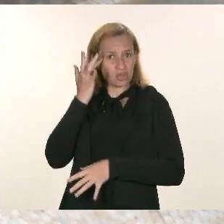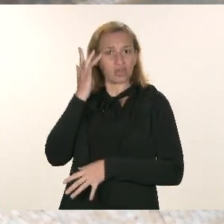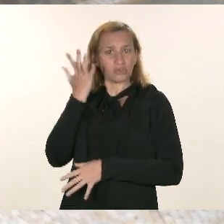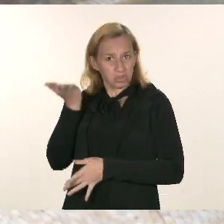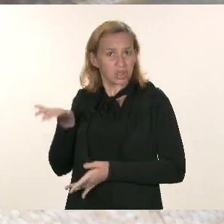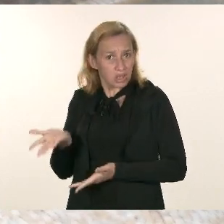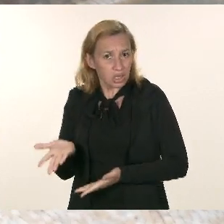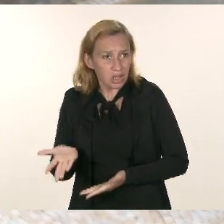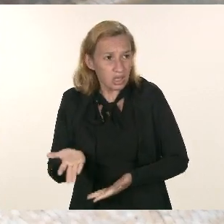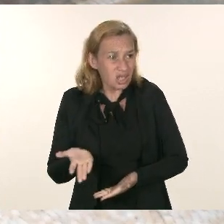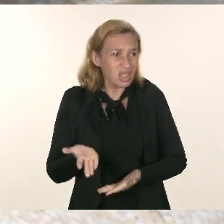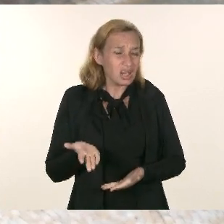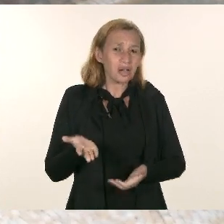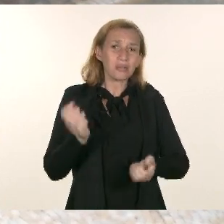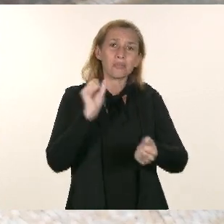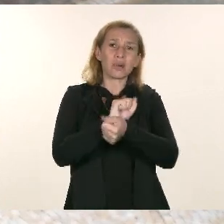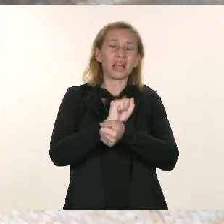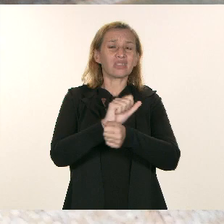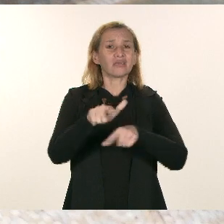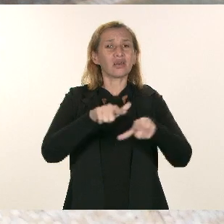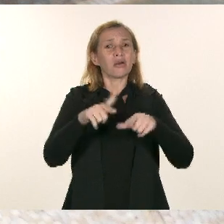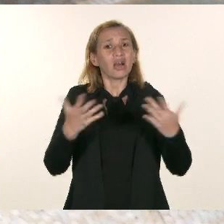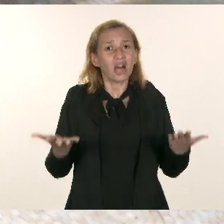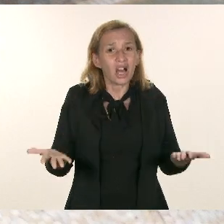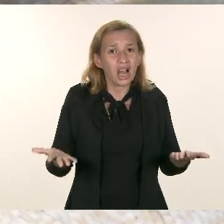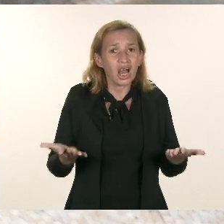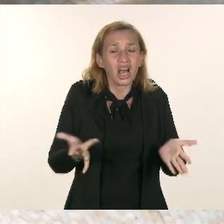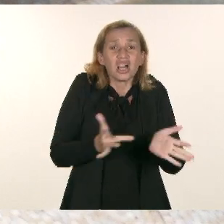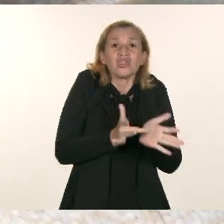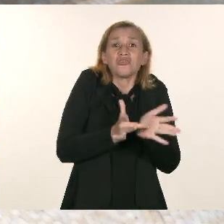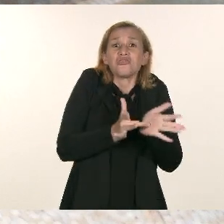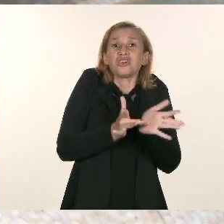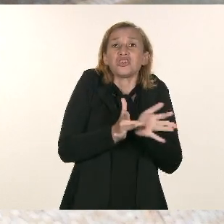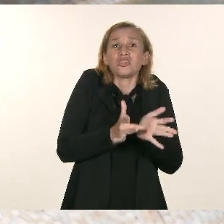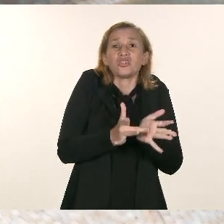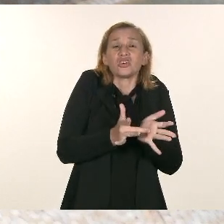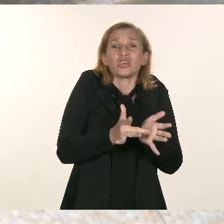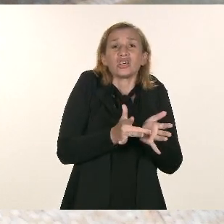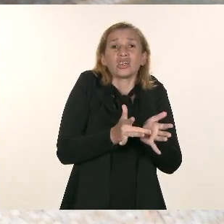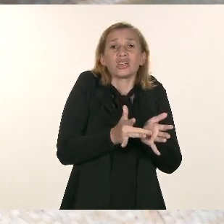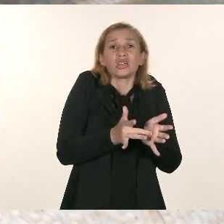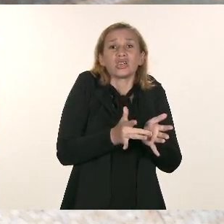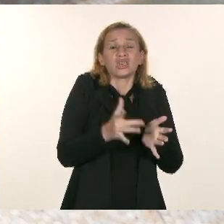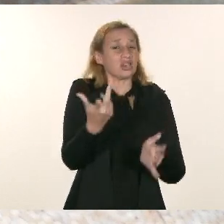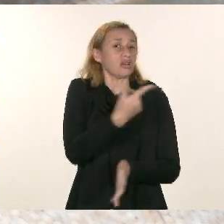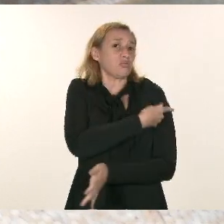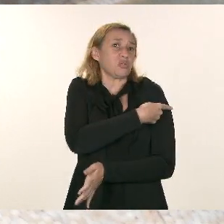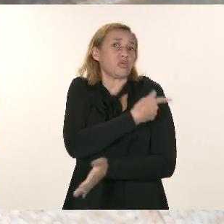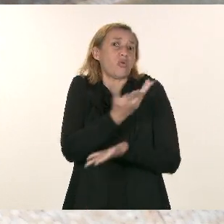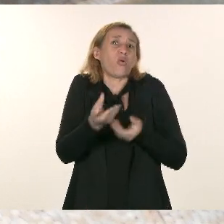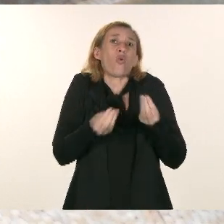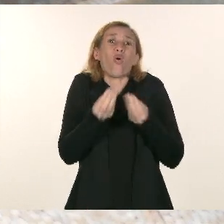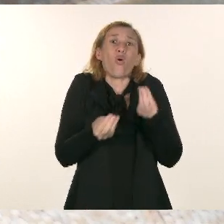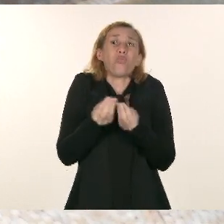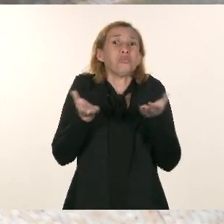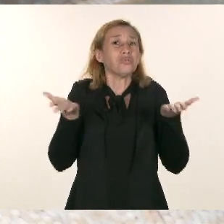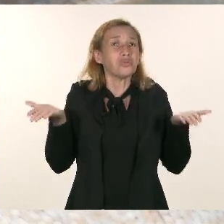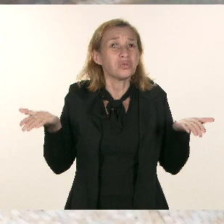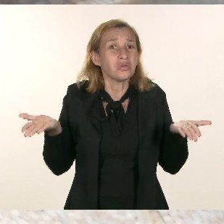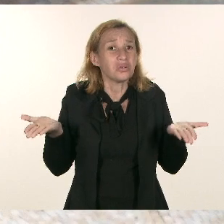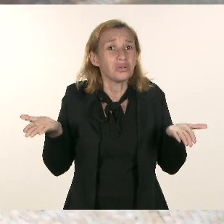está, faz um negócio desse, finge que aplicou a vacina. Como que pode um negócio